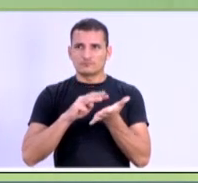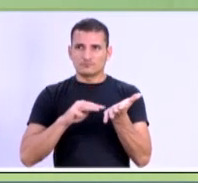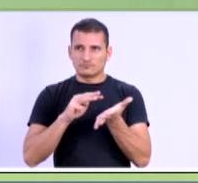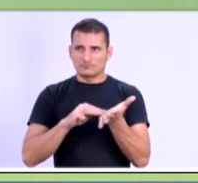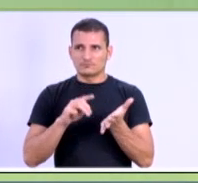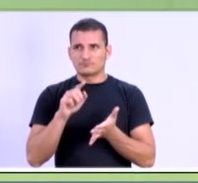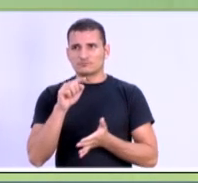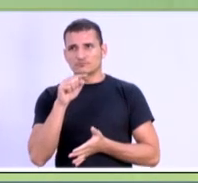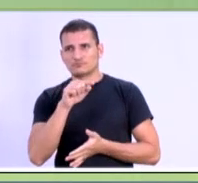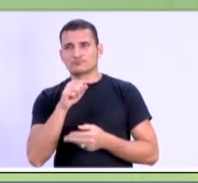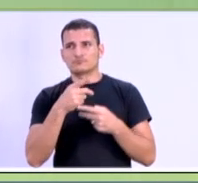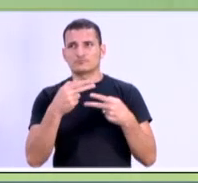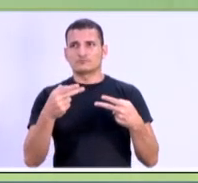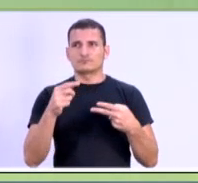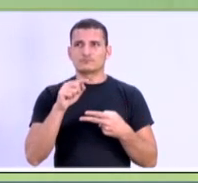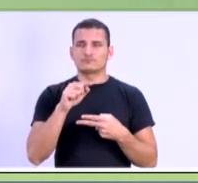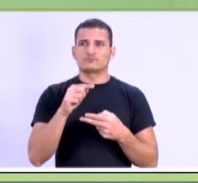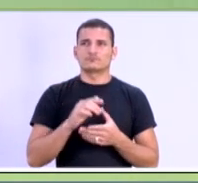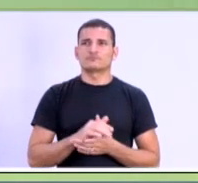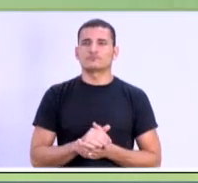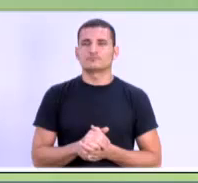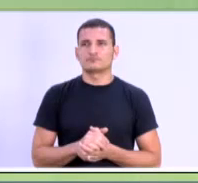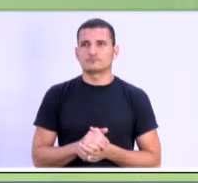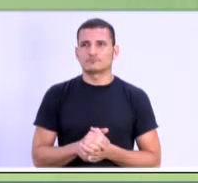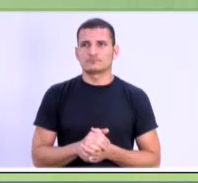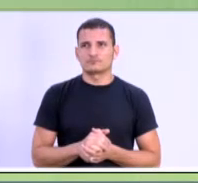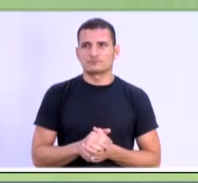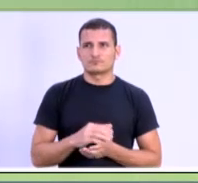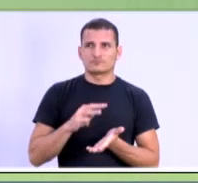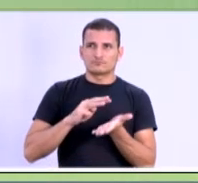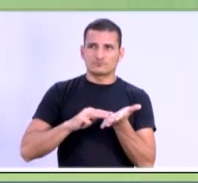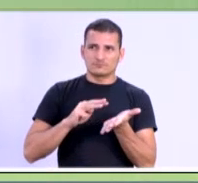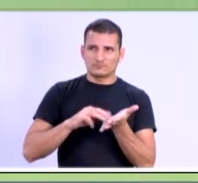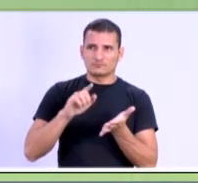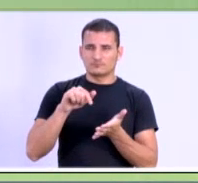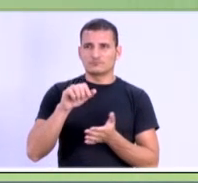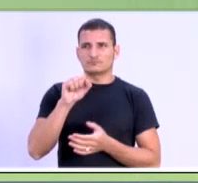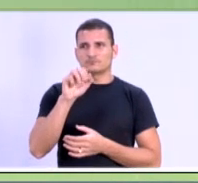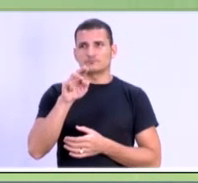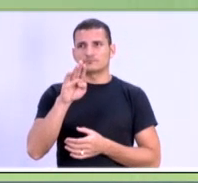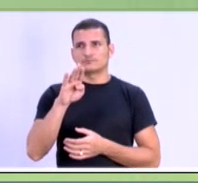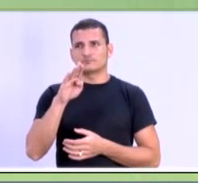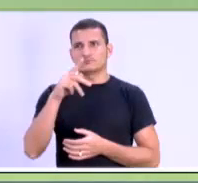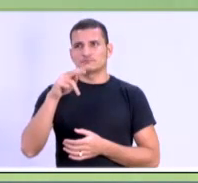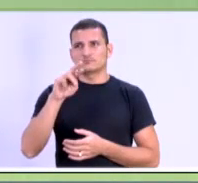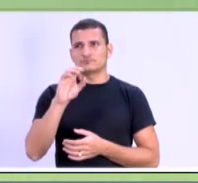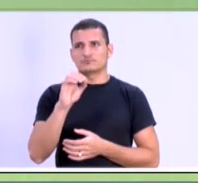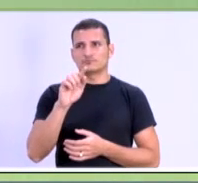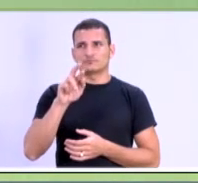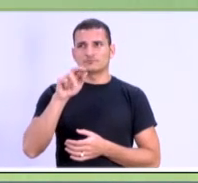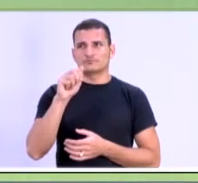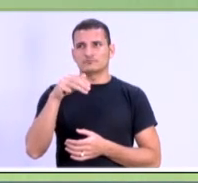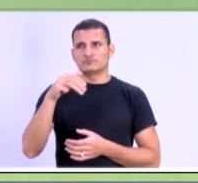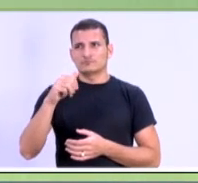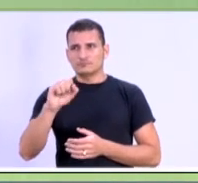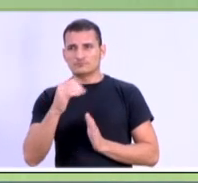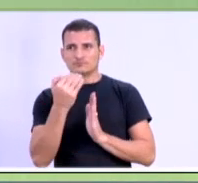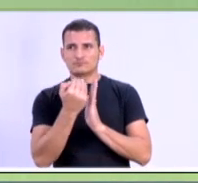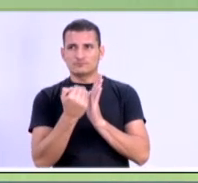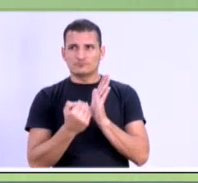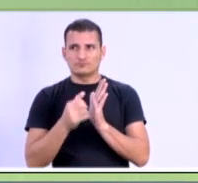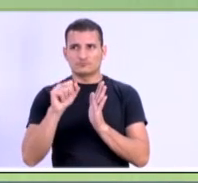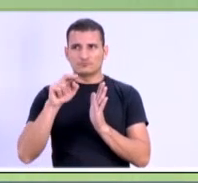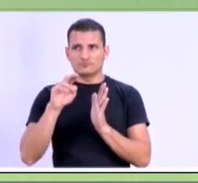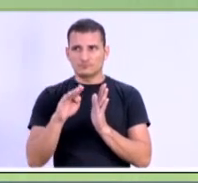do comportamento do objeto. Perfeito. Métodos são subprogramas, eu coloquei entre aspas, deixar bem claro, porque não